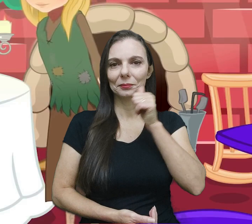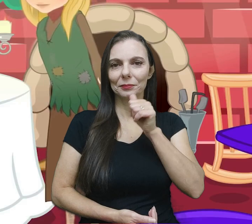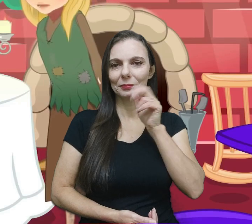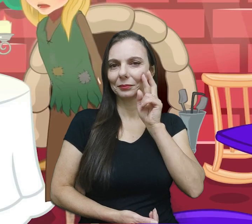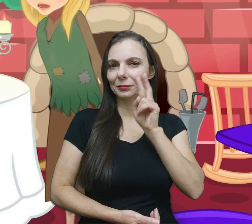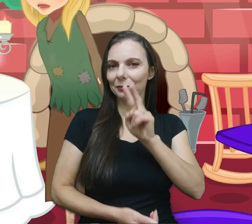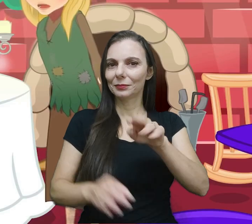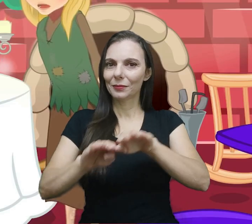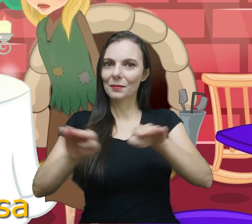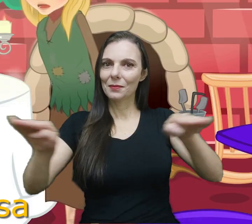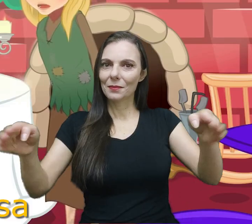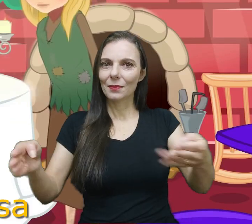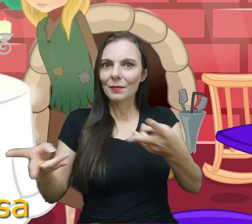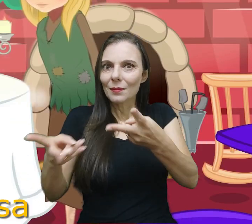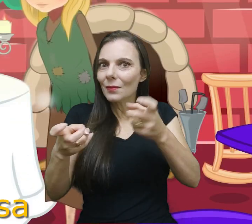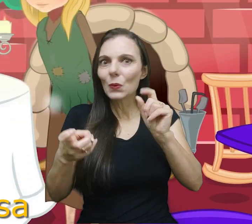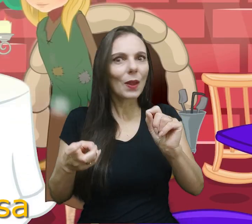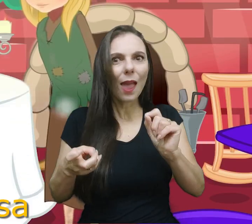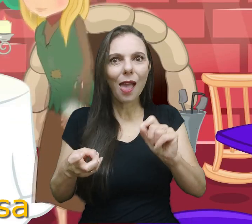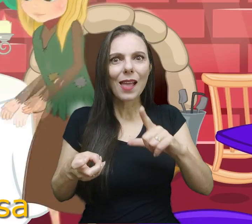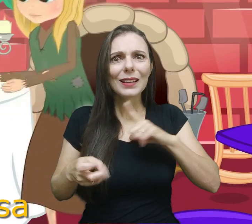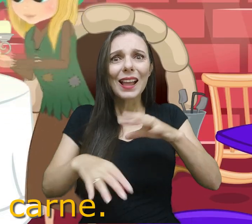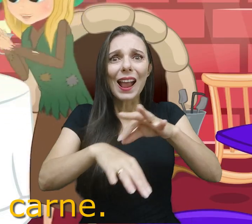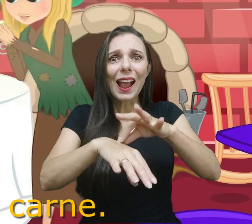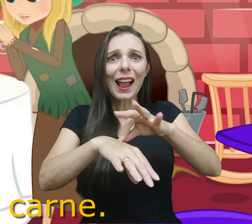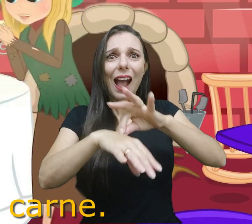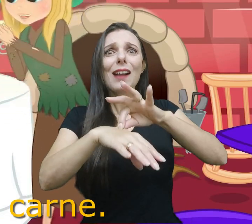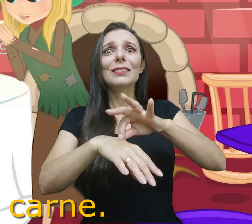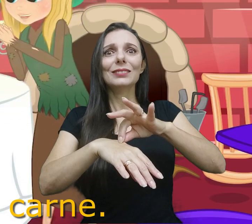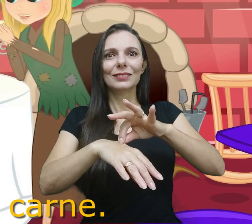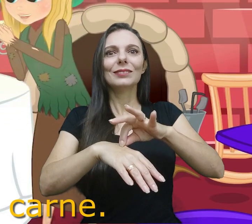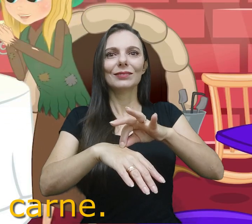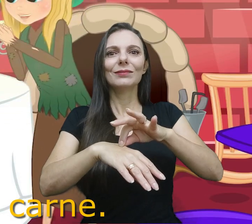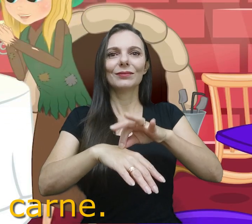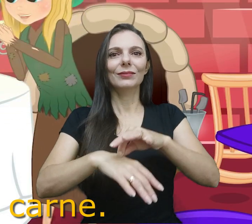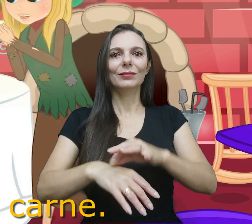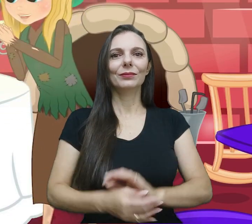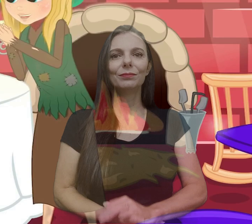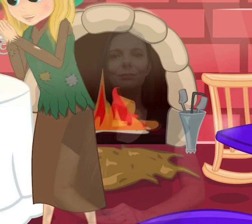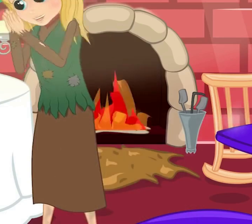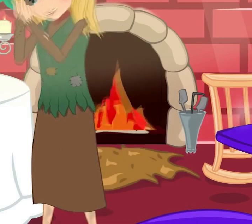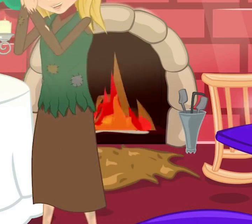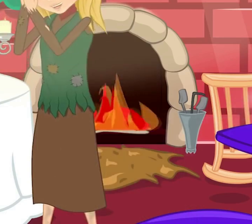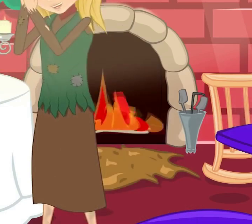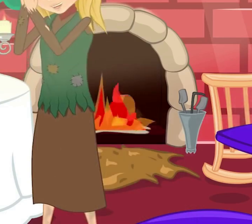Ela olhou para a mesa e viu que no meio da mesa havia um belo pedaço de carne.